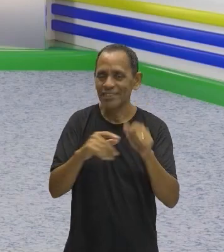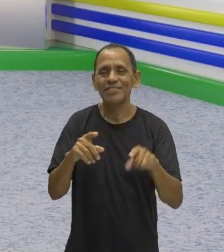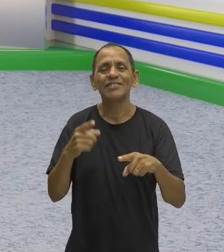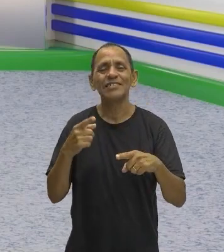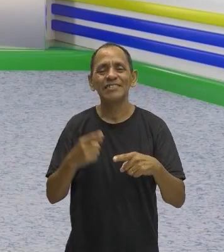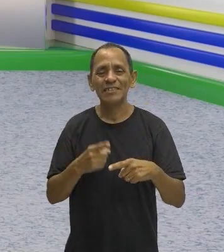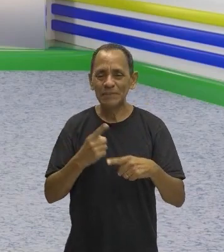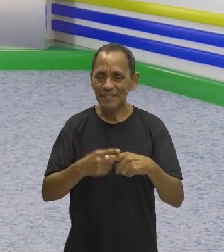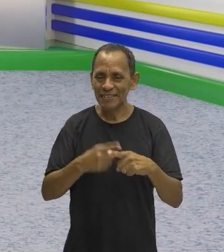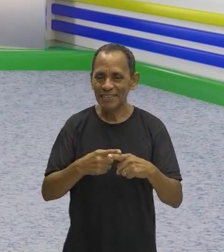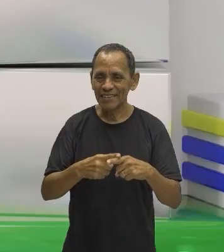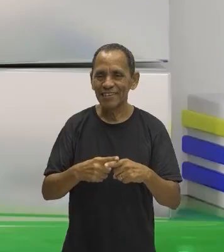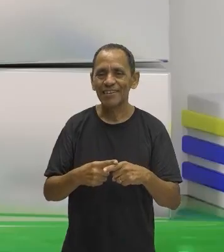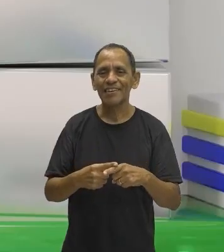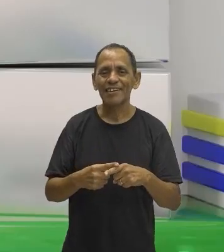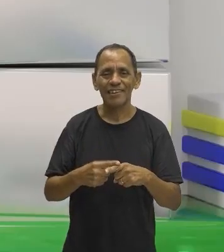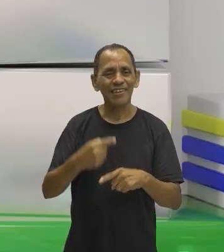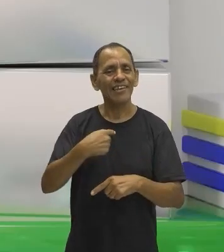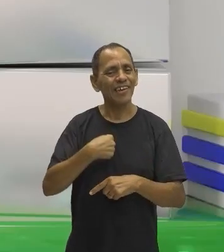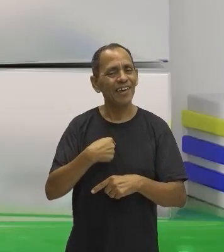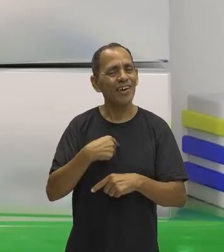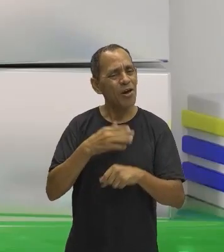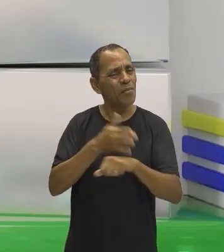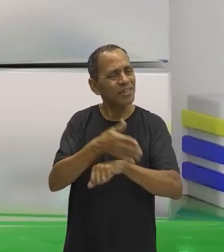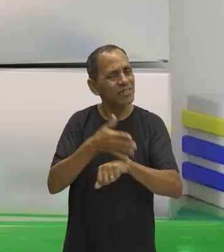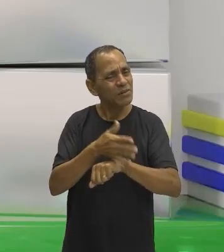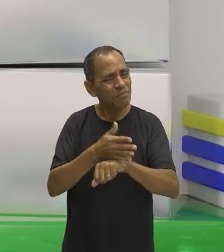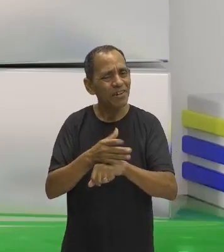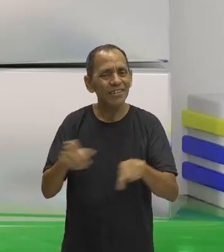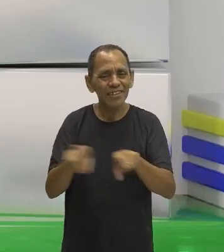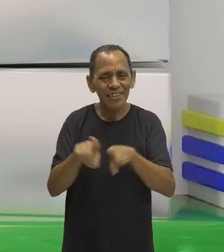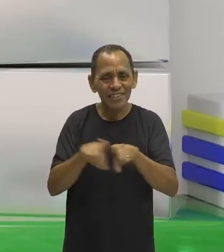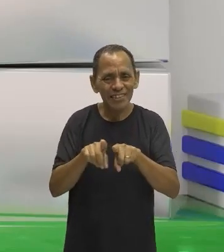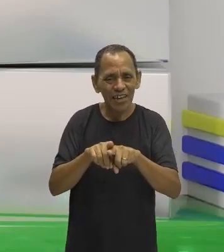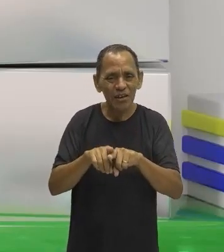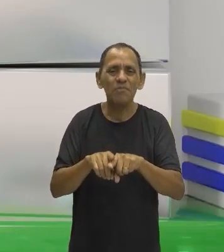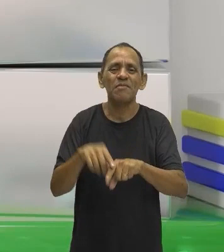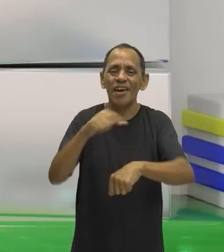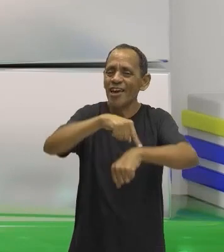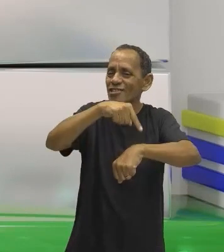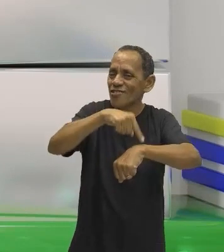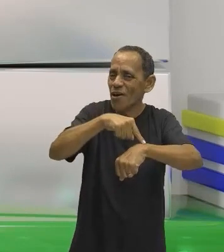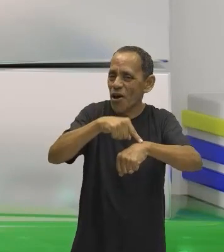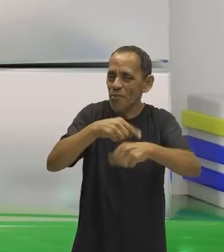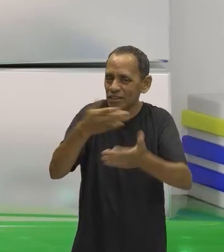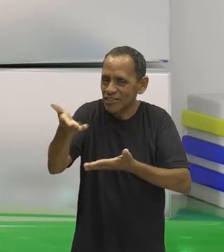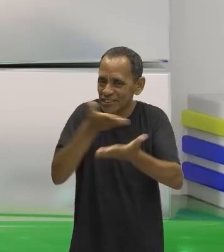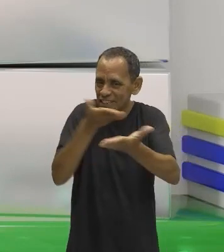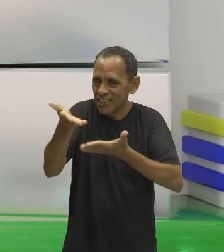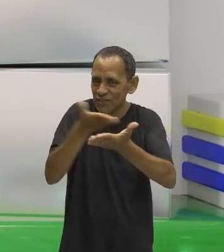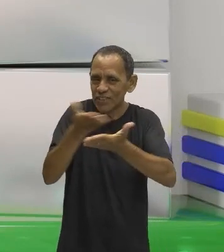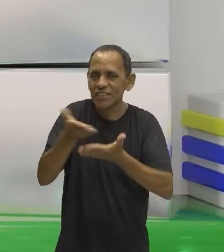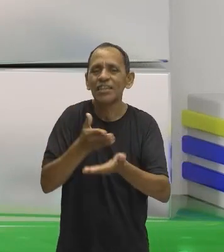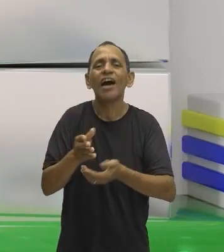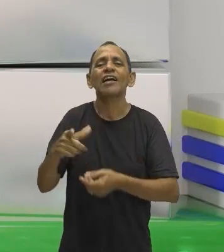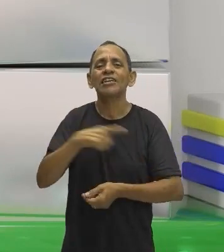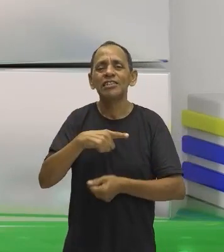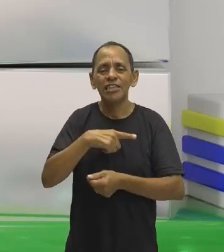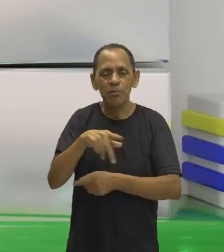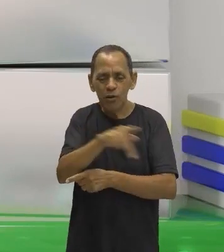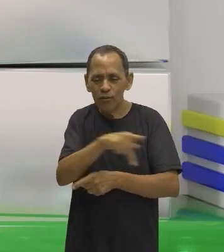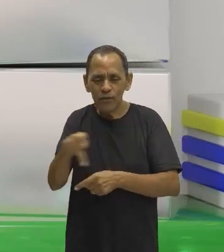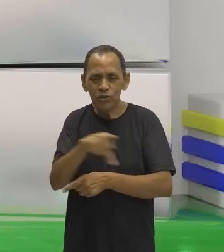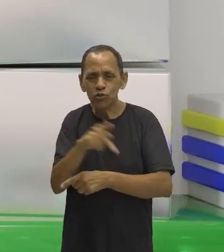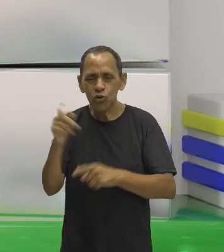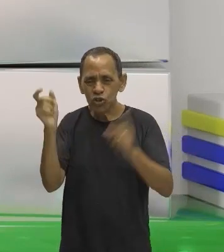a gente vai incentivar esse aluno, né, a participar desses momentos que a gente ouve alguns professores presenciais que eles têm alguma dificuldade,